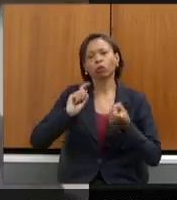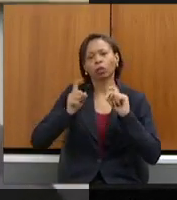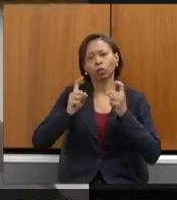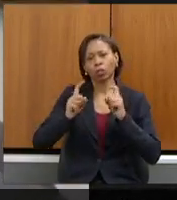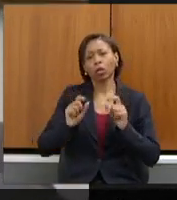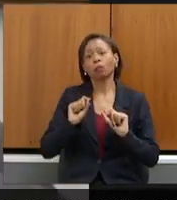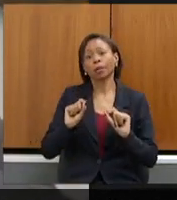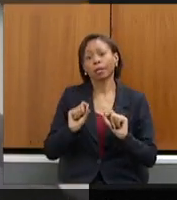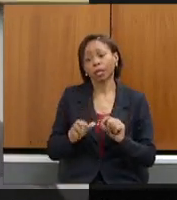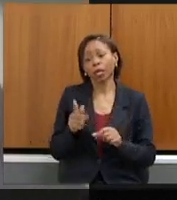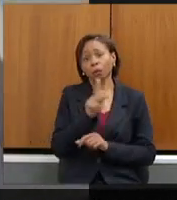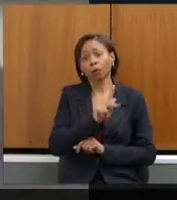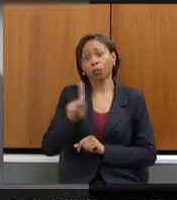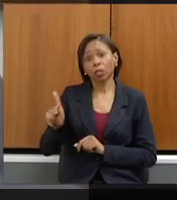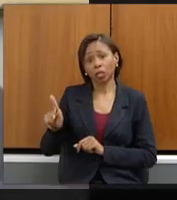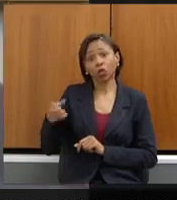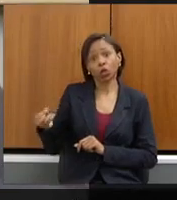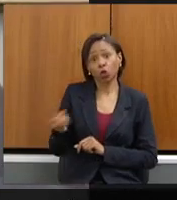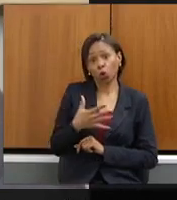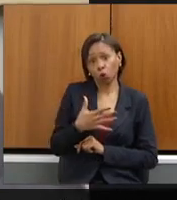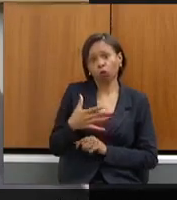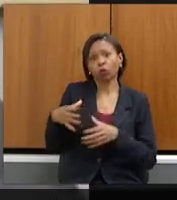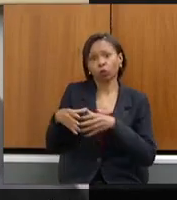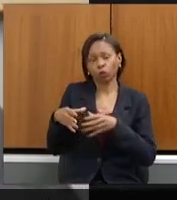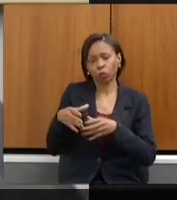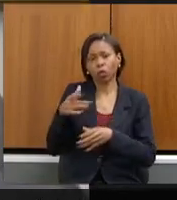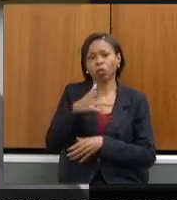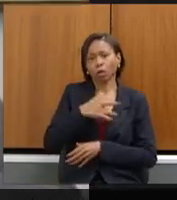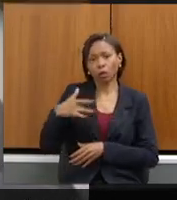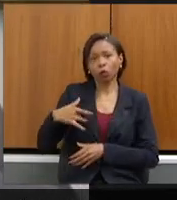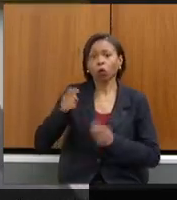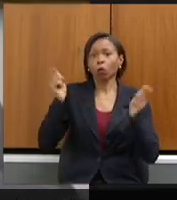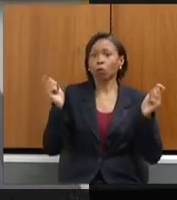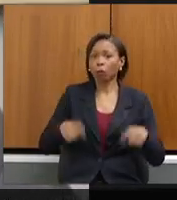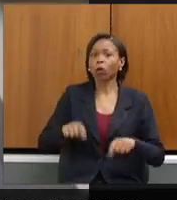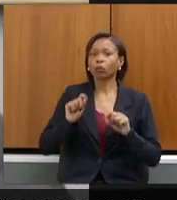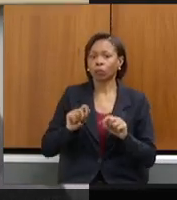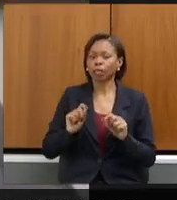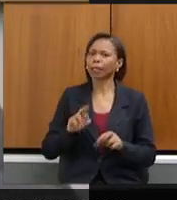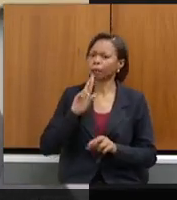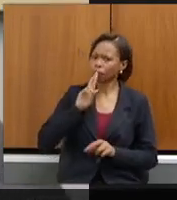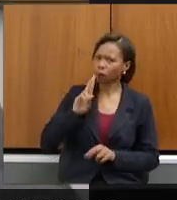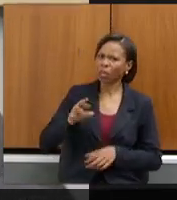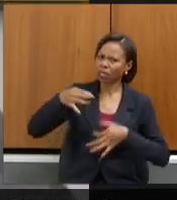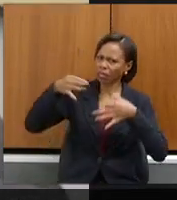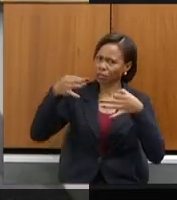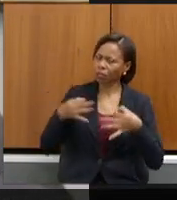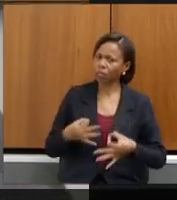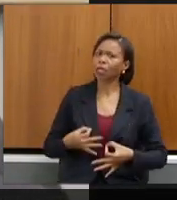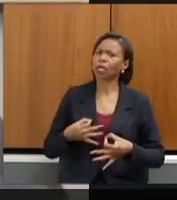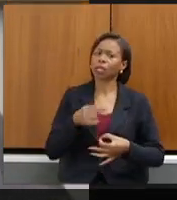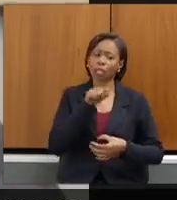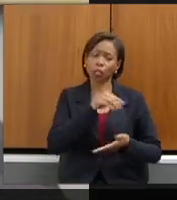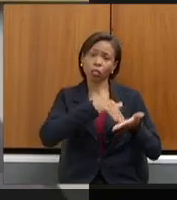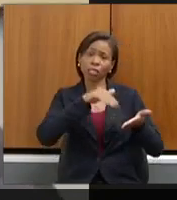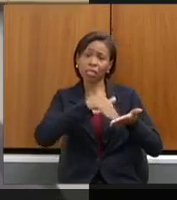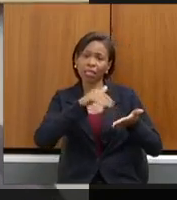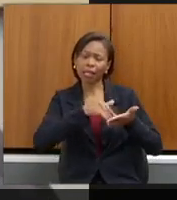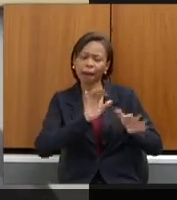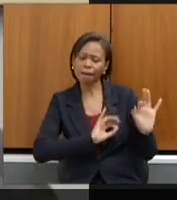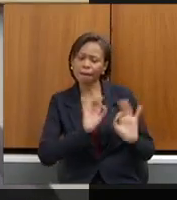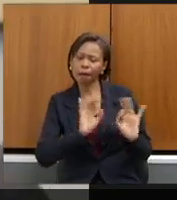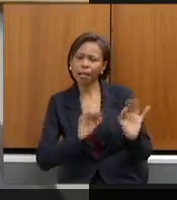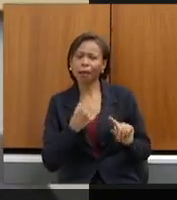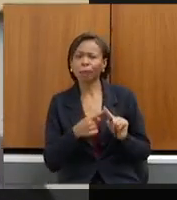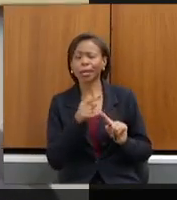presidente da Comissão de saúde possa receber essas respostas preparar o secretário mais algumas respostas